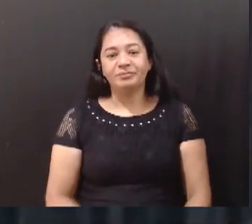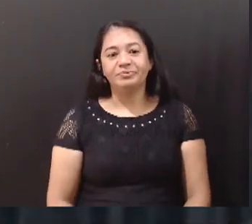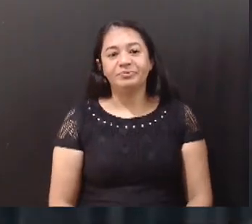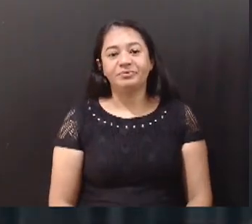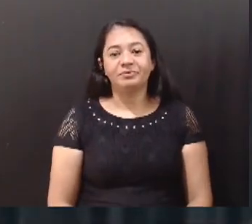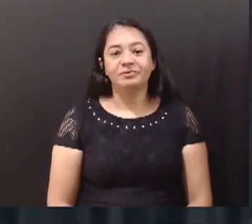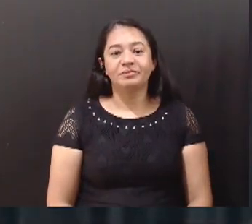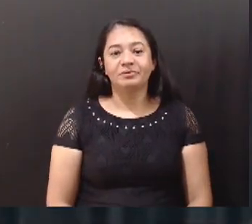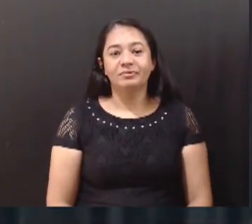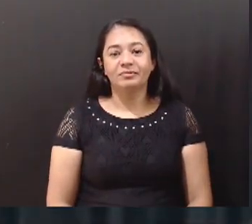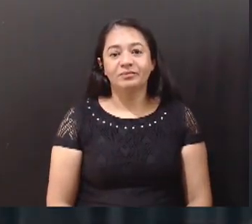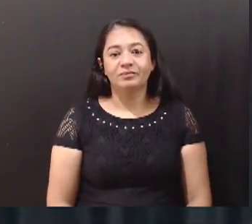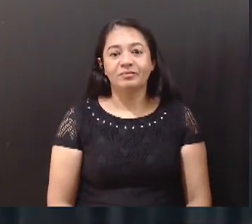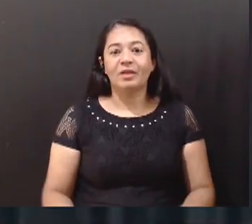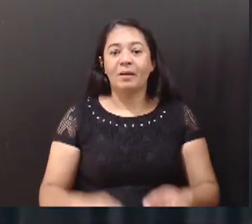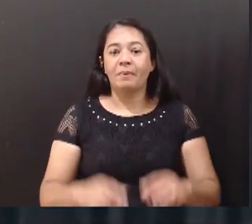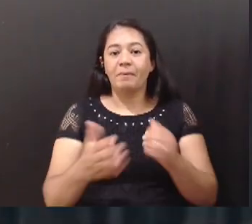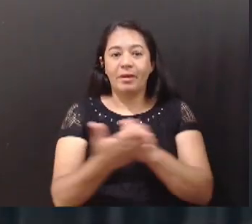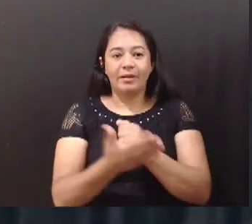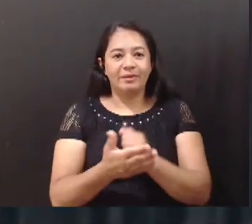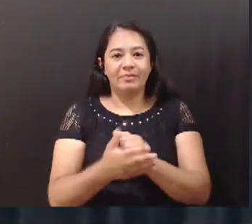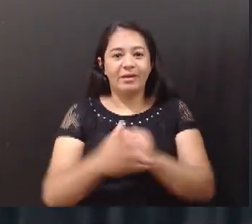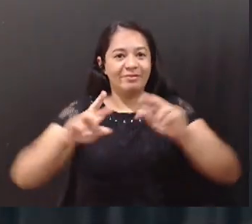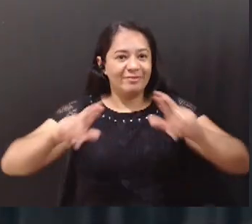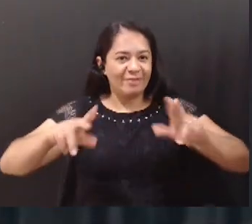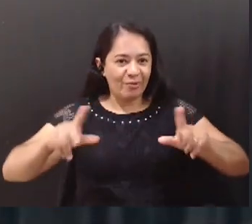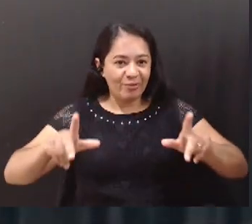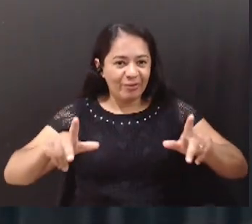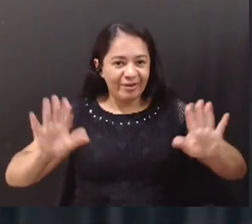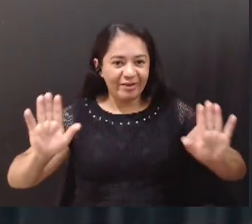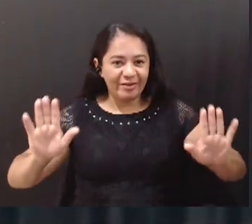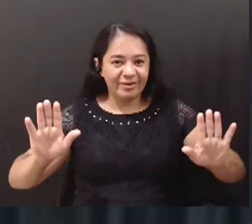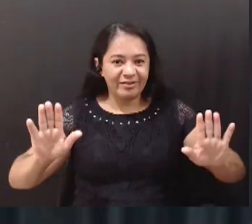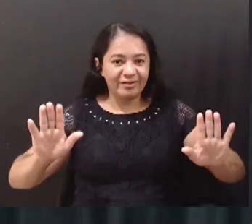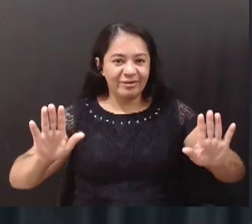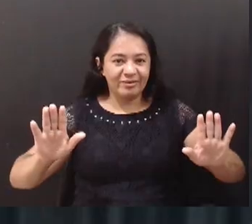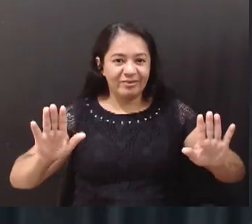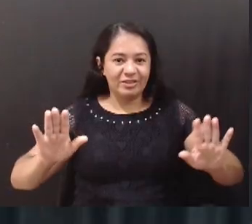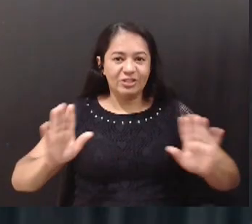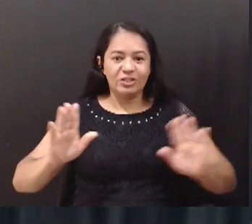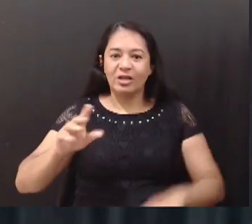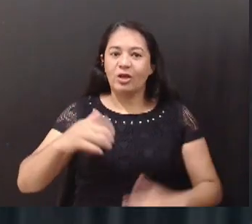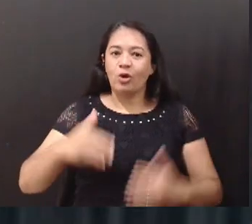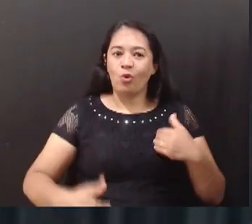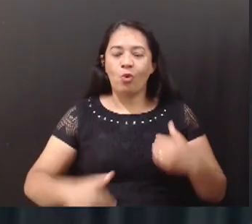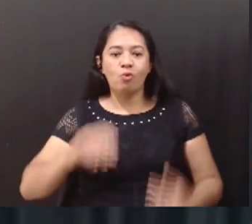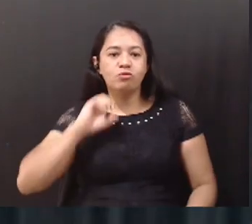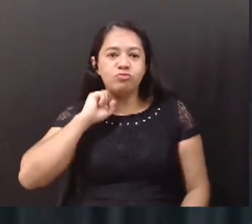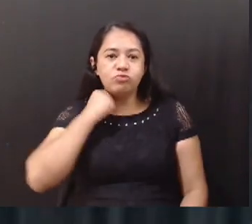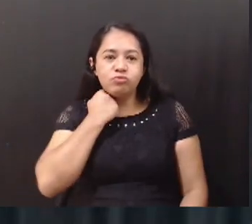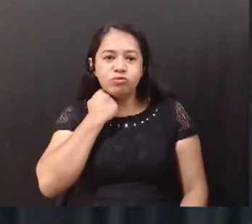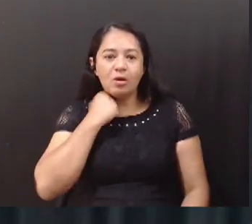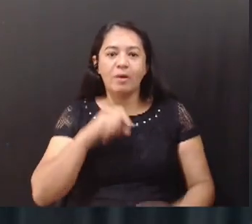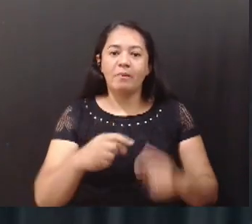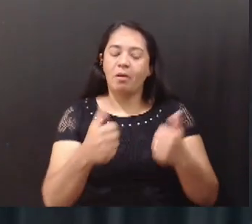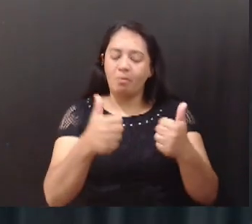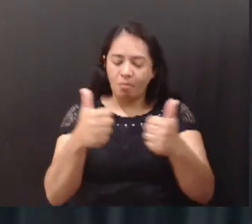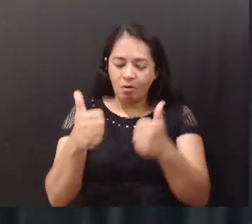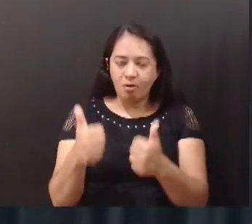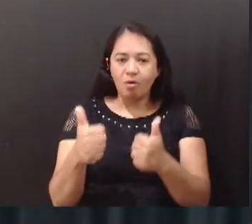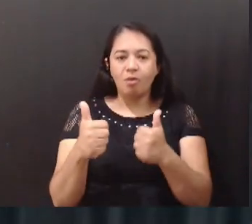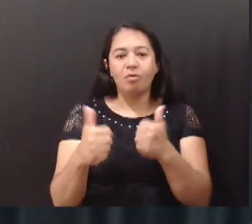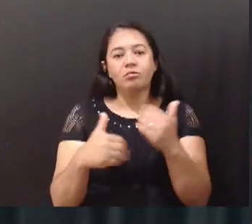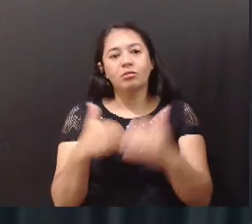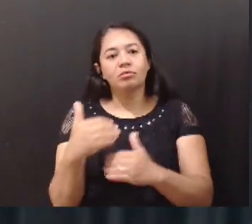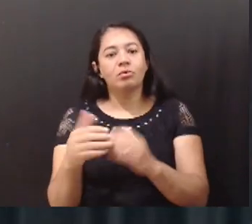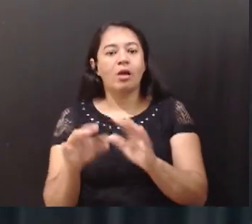seu basal, você já está, o seu corpo elevado, já está né? em estresse. Mas é um estresse bom, é um estresse que vai passar, mas